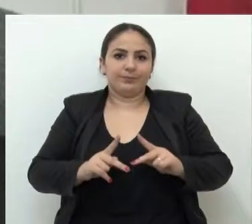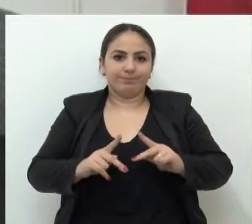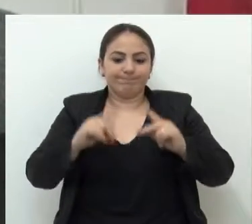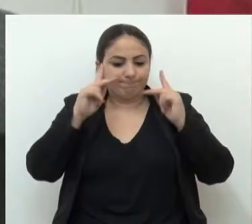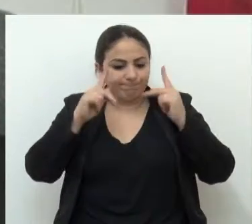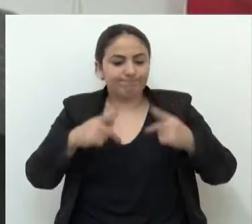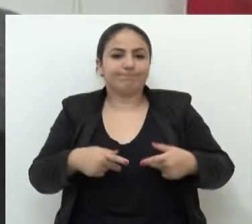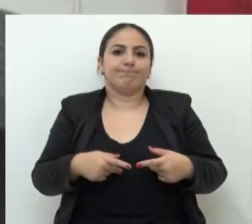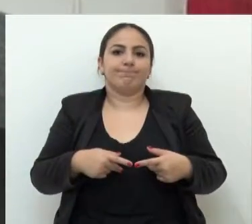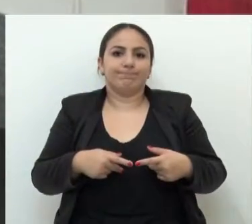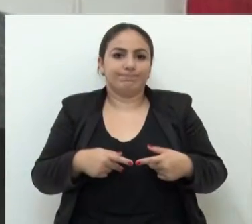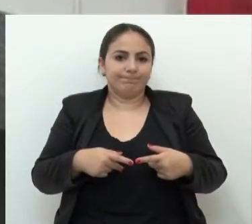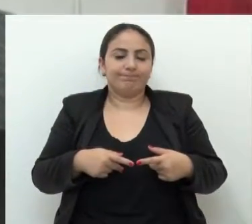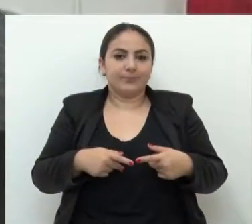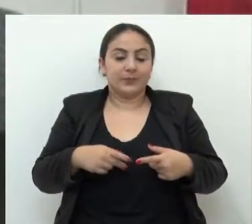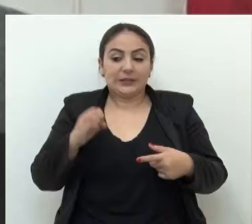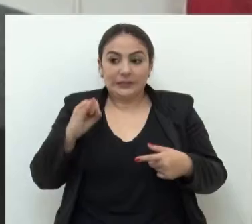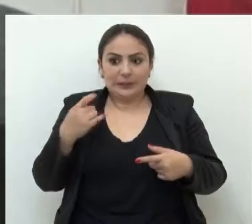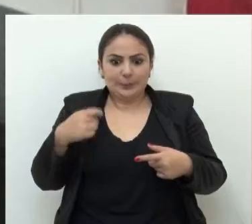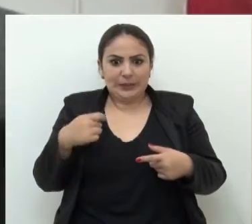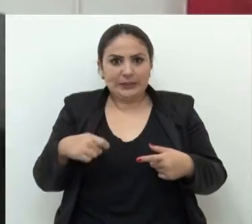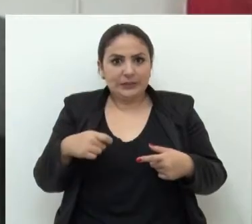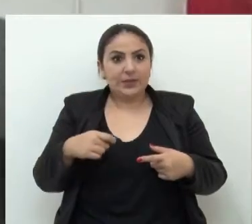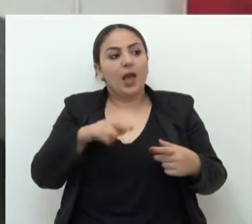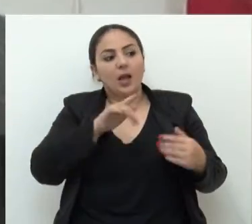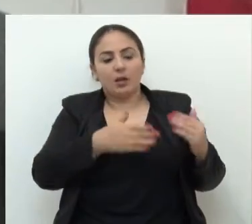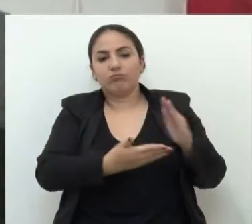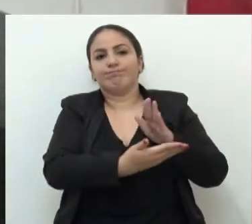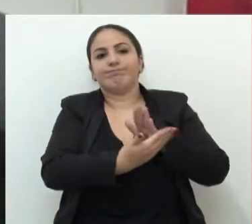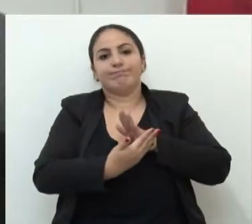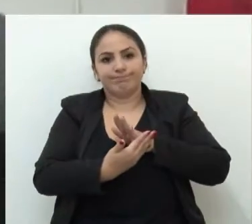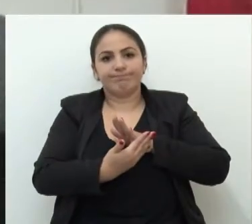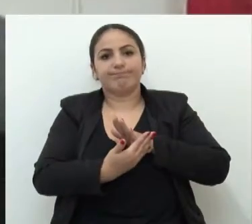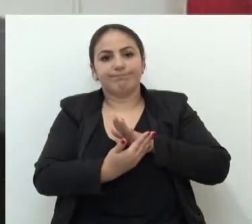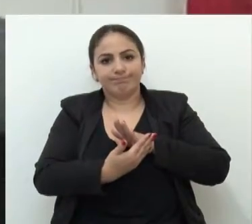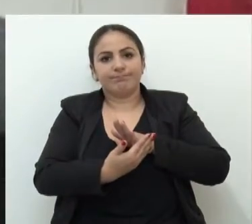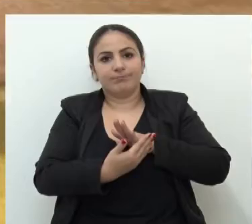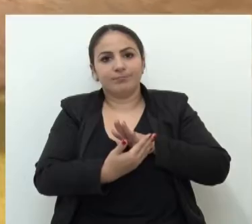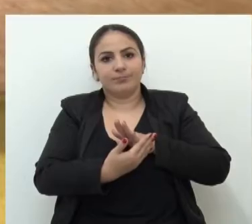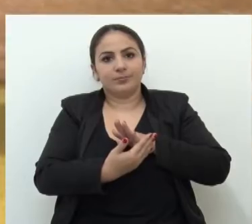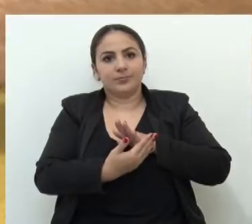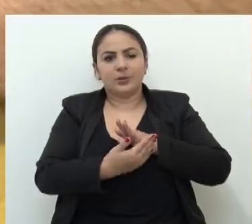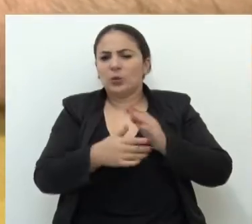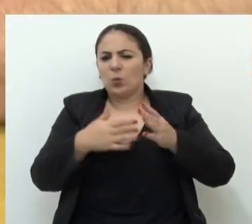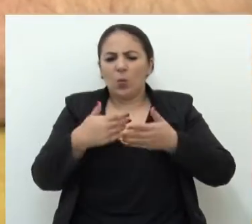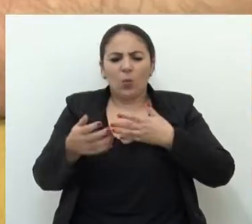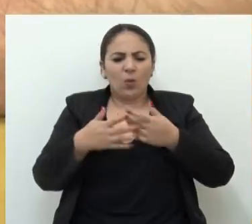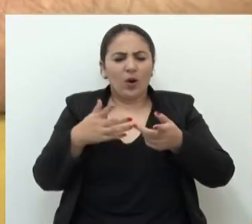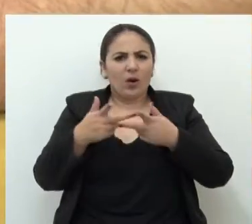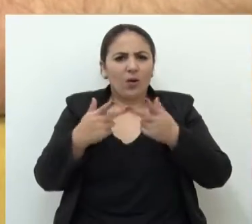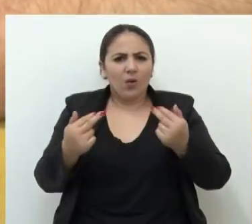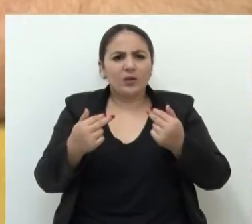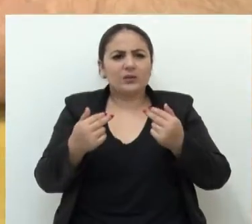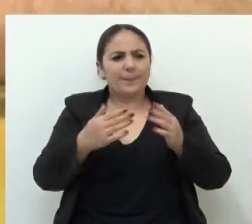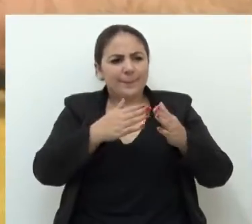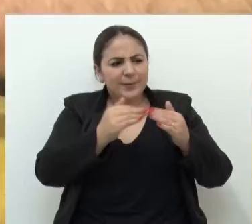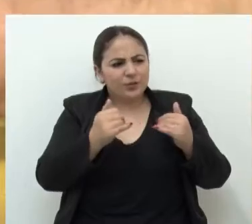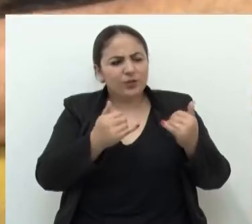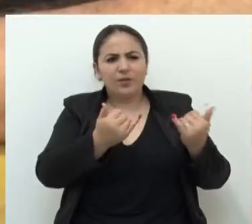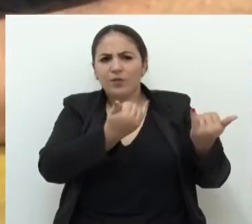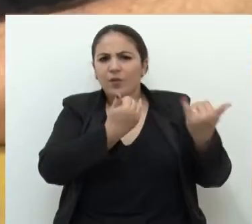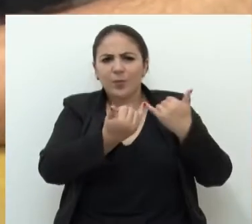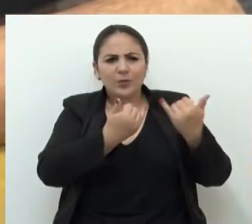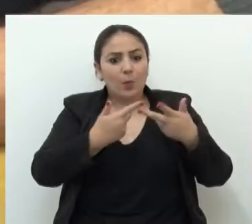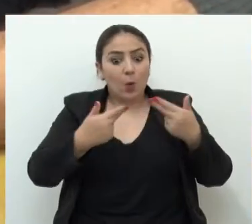pessoa humana. Quando tu precisa dele, ele está sempre para te ajudar, e no que tu pedir